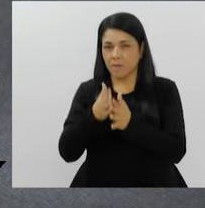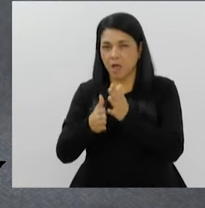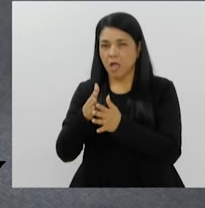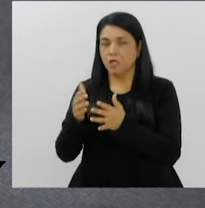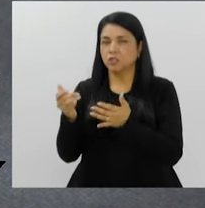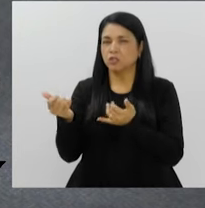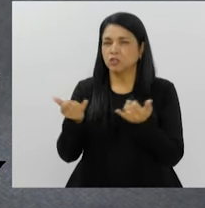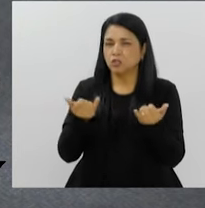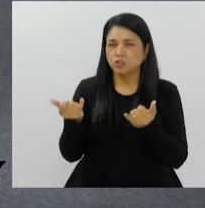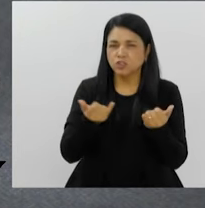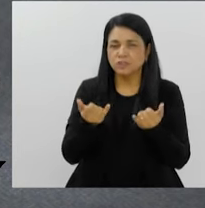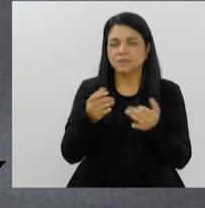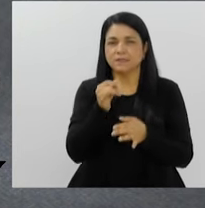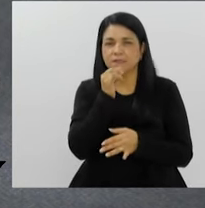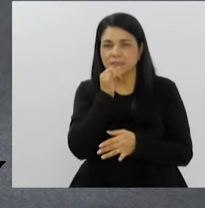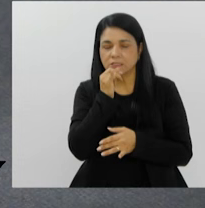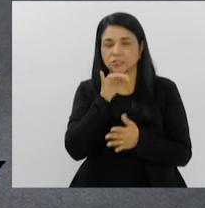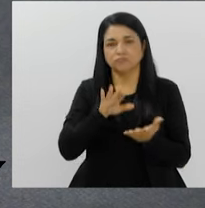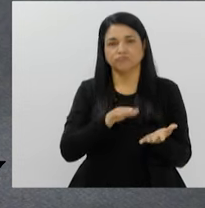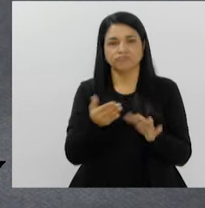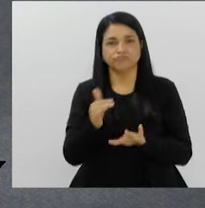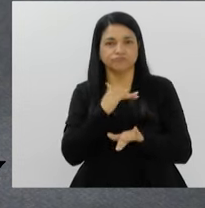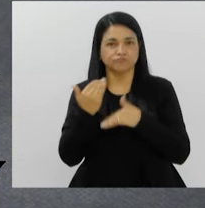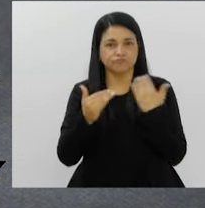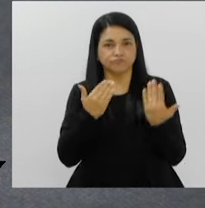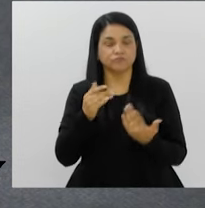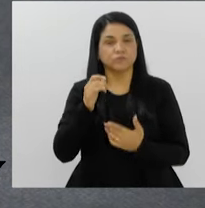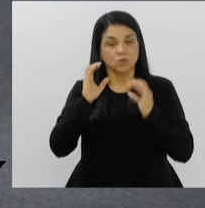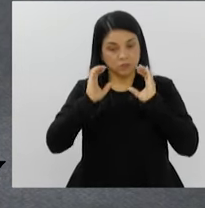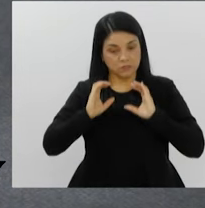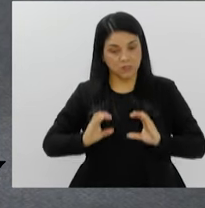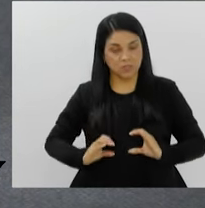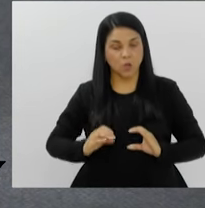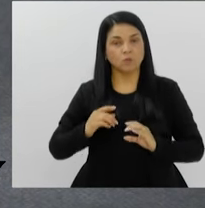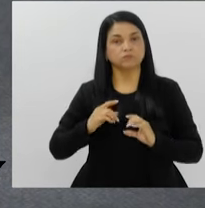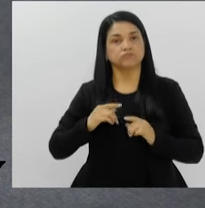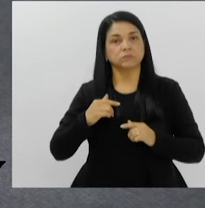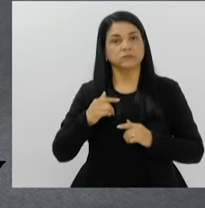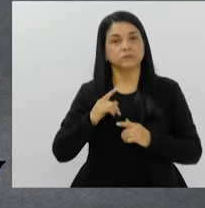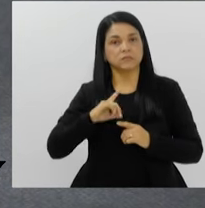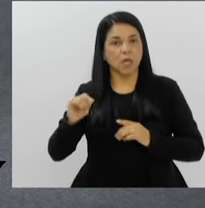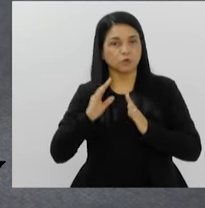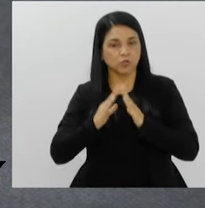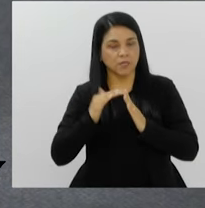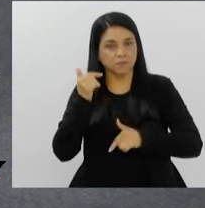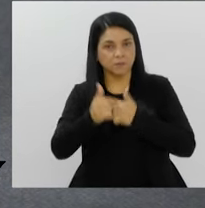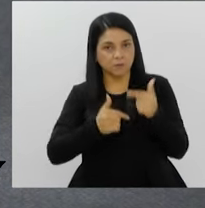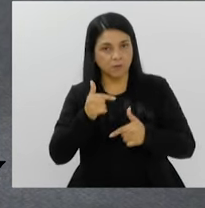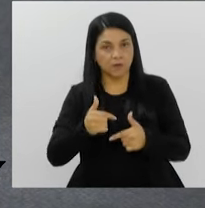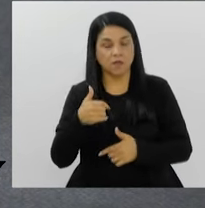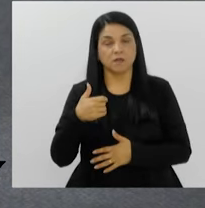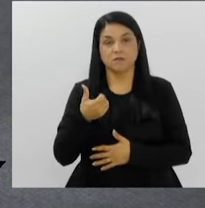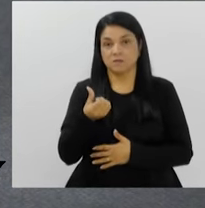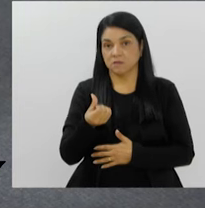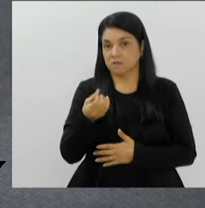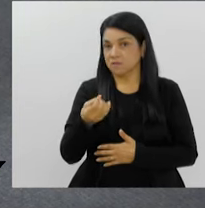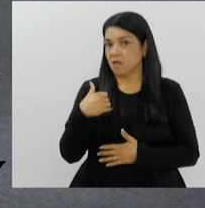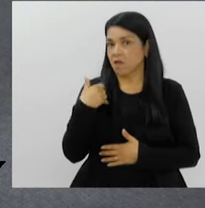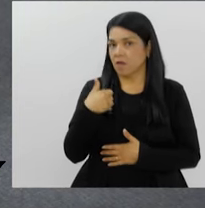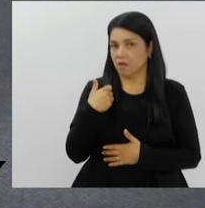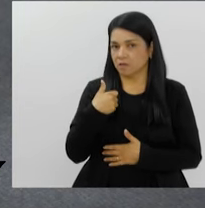notícia triste de um falecimento de um cidadão indo trabalhar, um senhor de 60 anos,